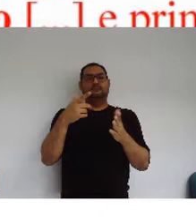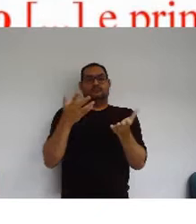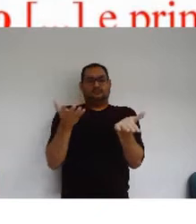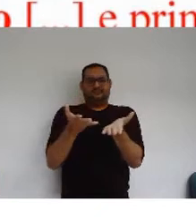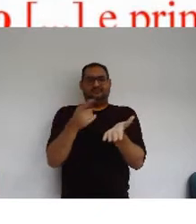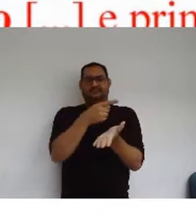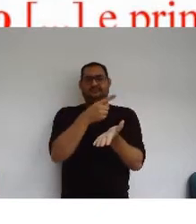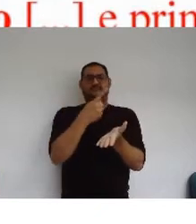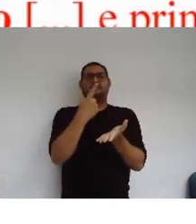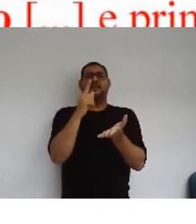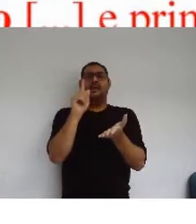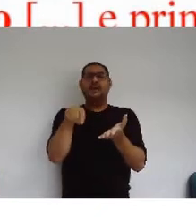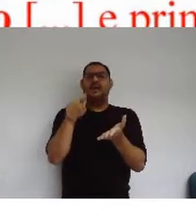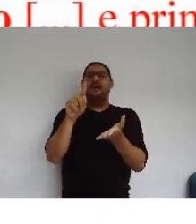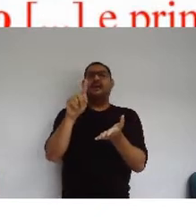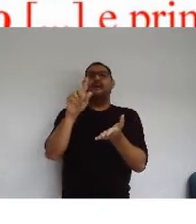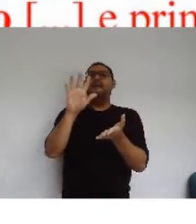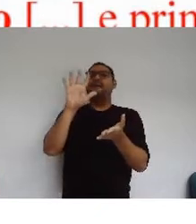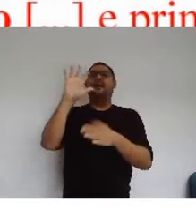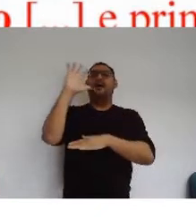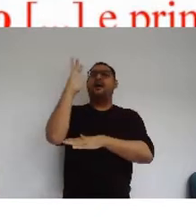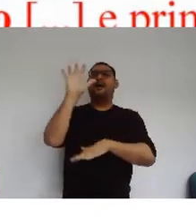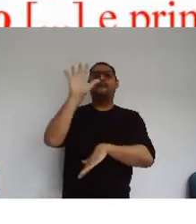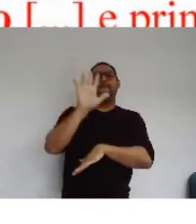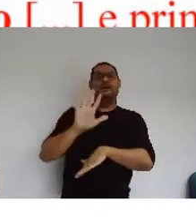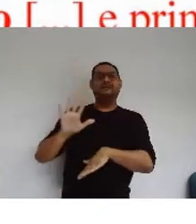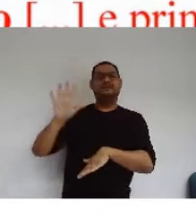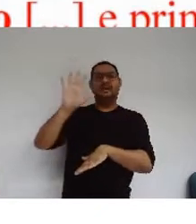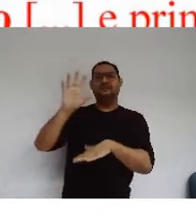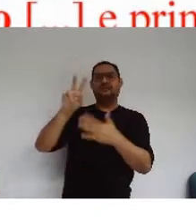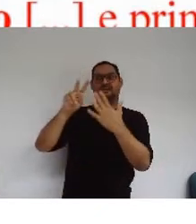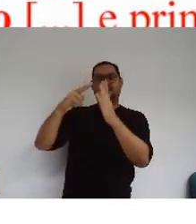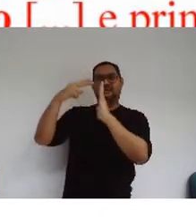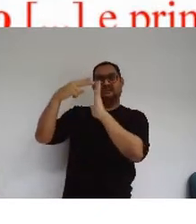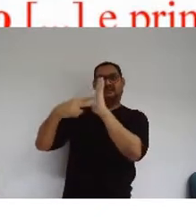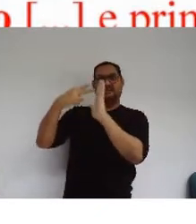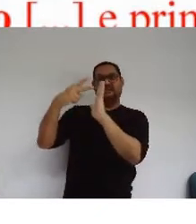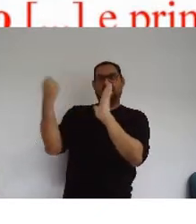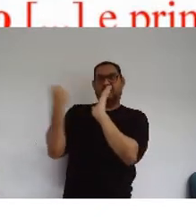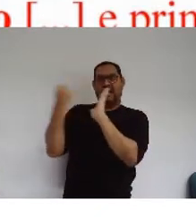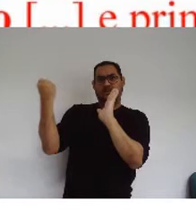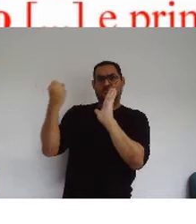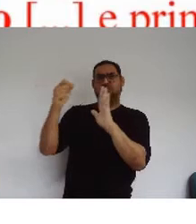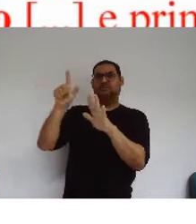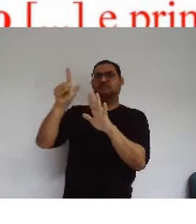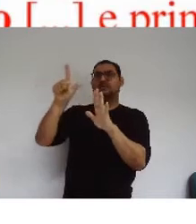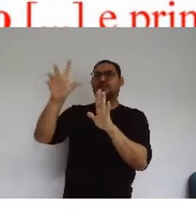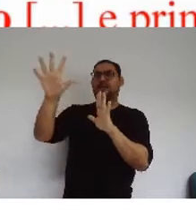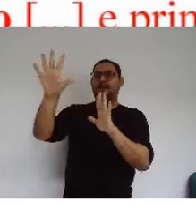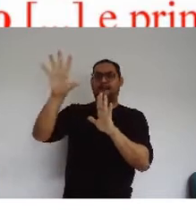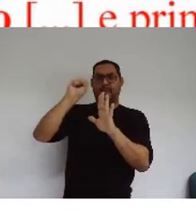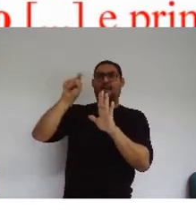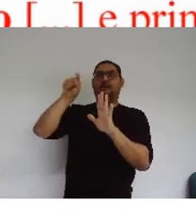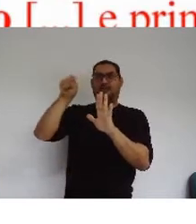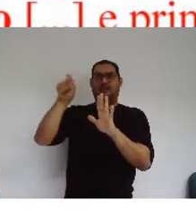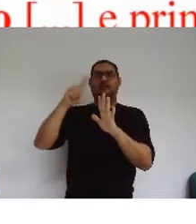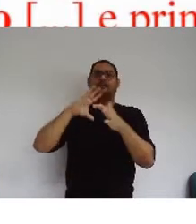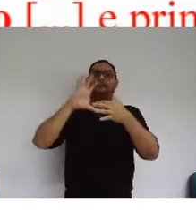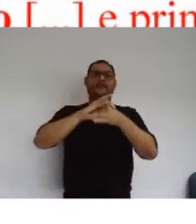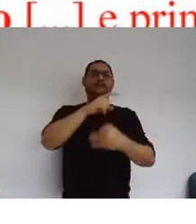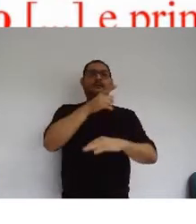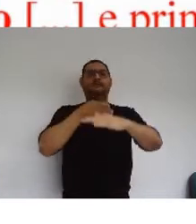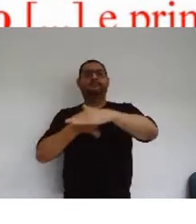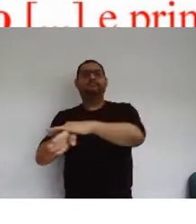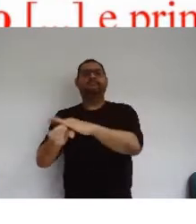é como paisagens semióticas são ativamente implantadas por indivíduos para potencializar engajamento, sentido